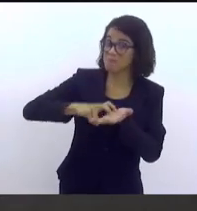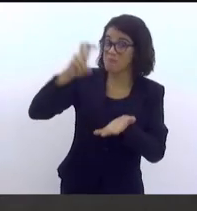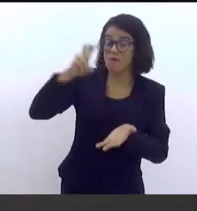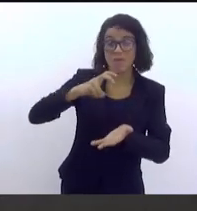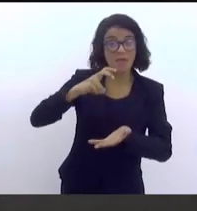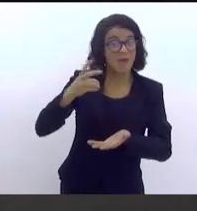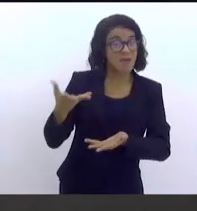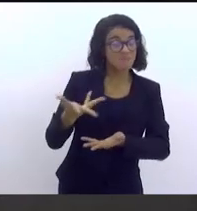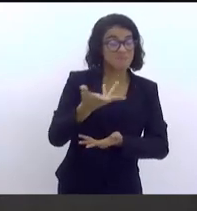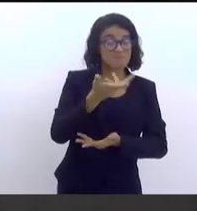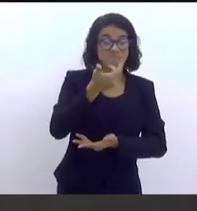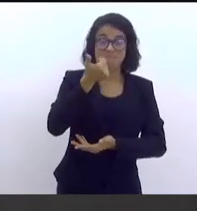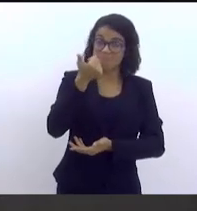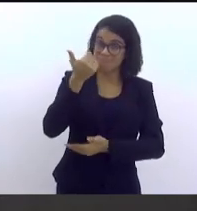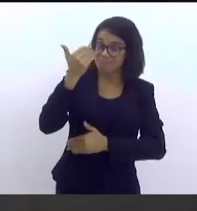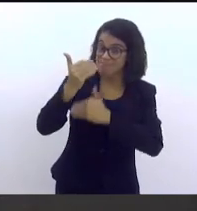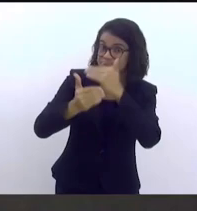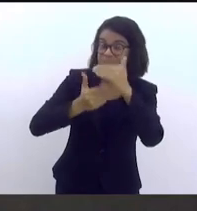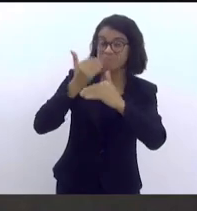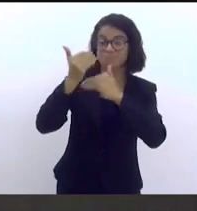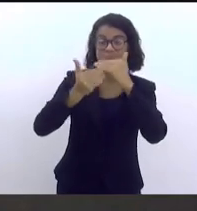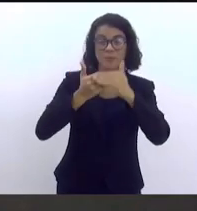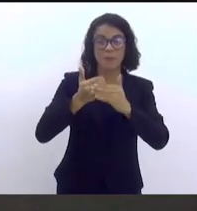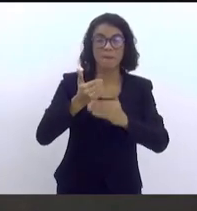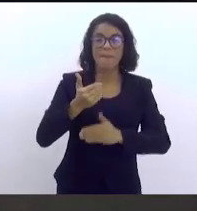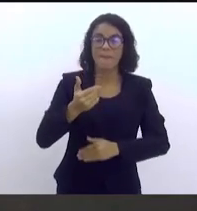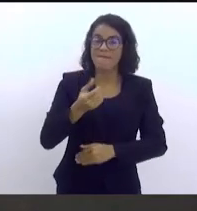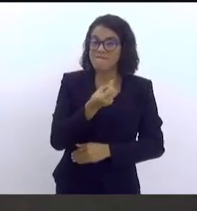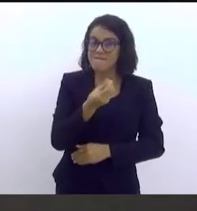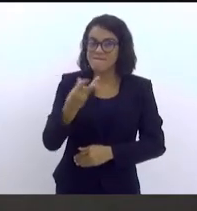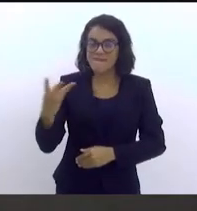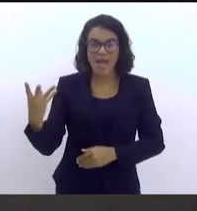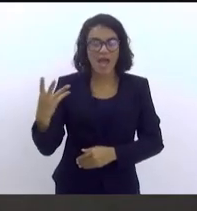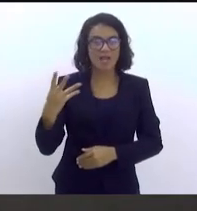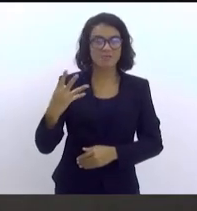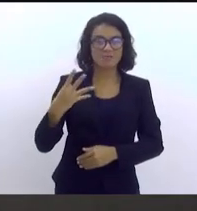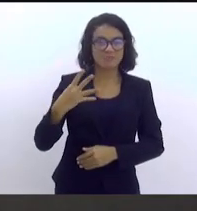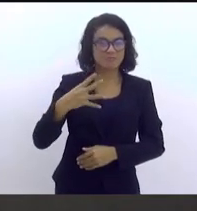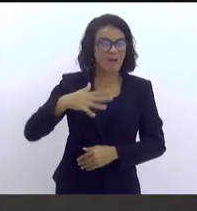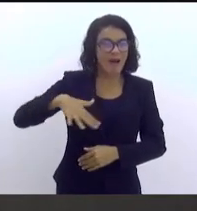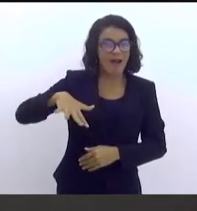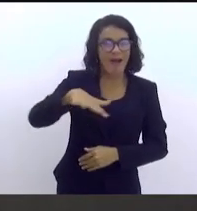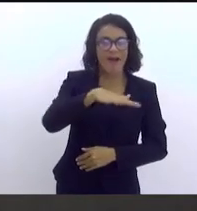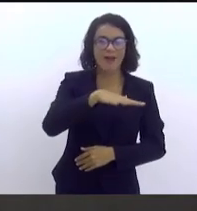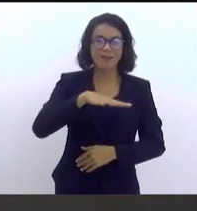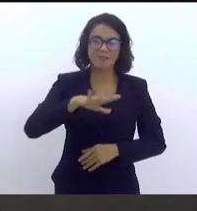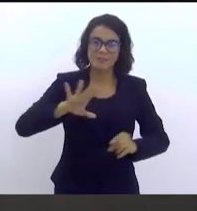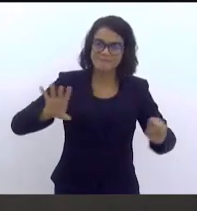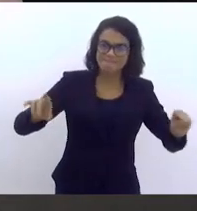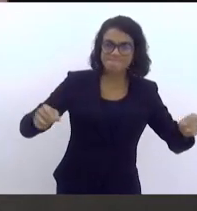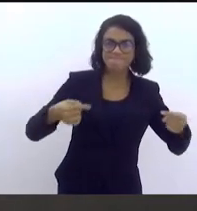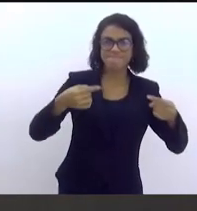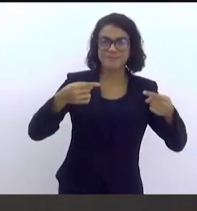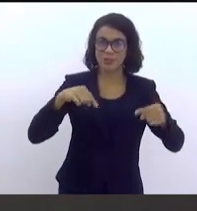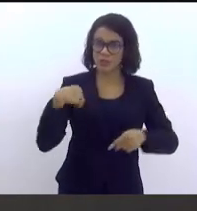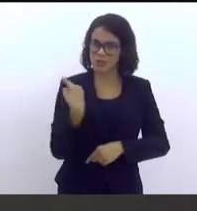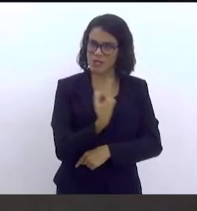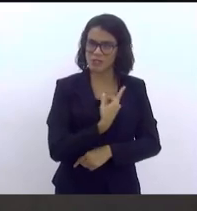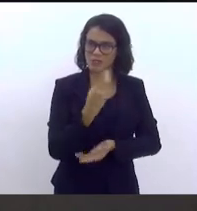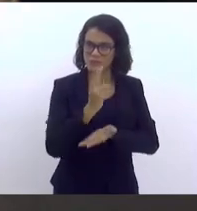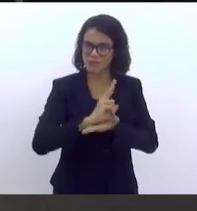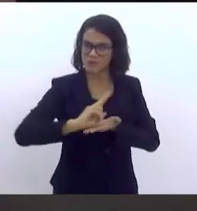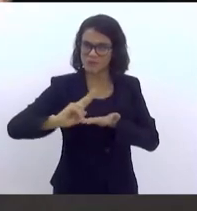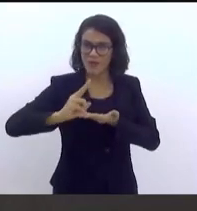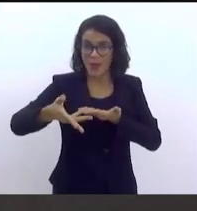produtiva e que a gente tem aqui vários elementos de uma rede de enfrentamento nós somos Universidade